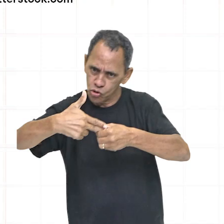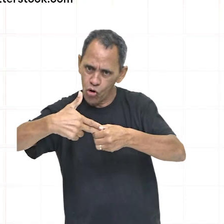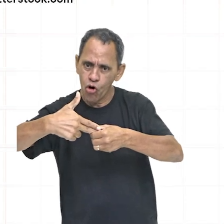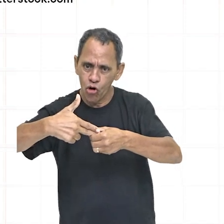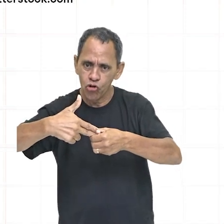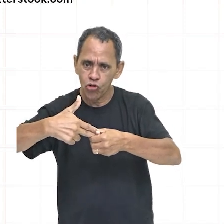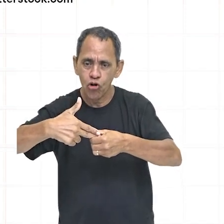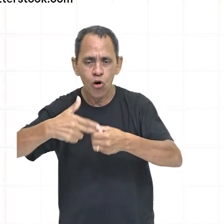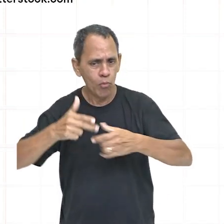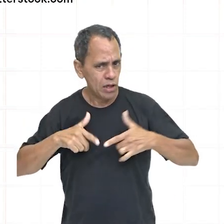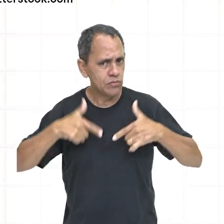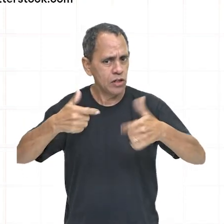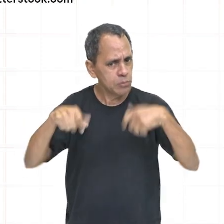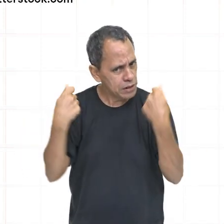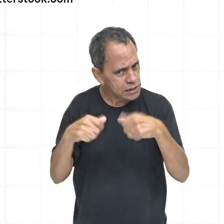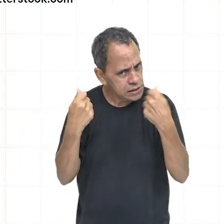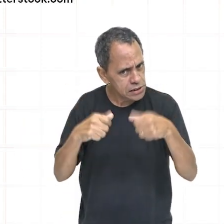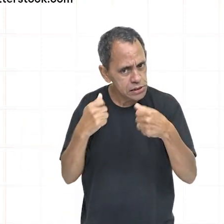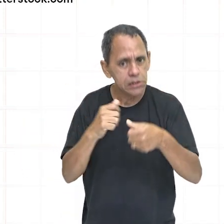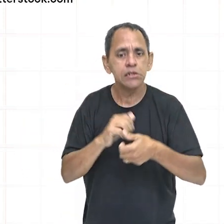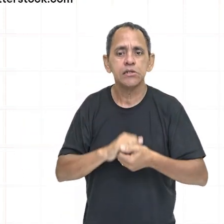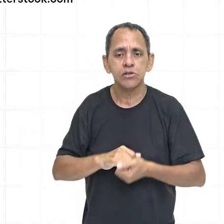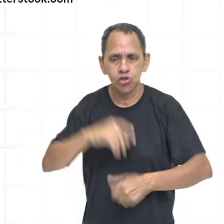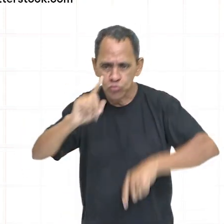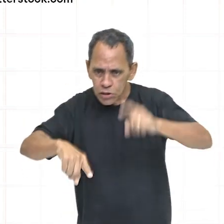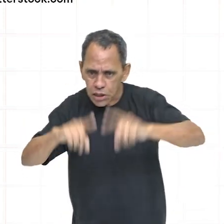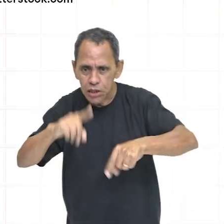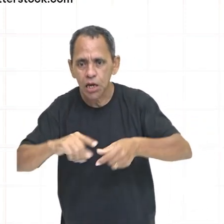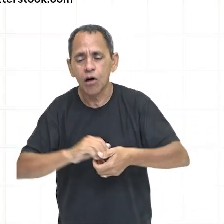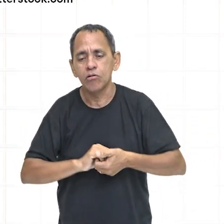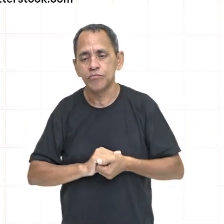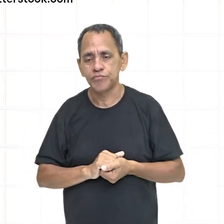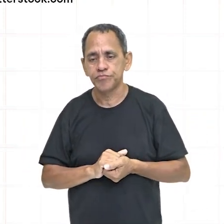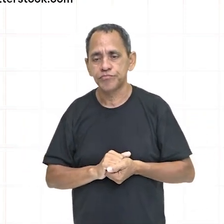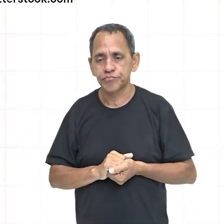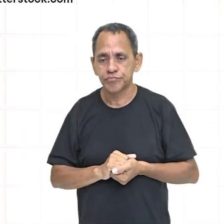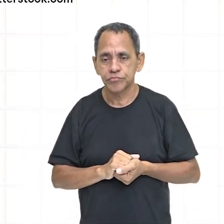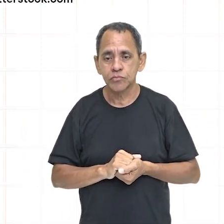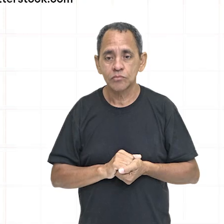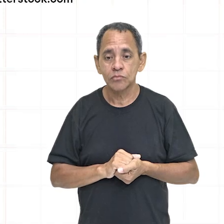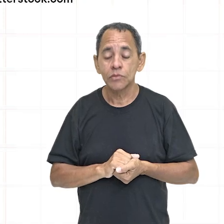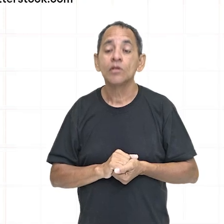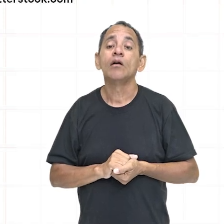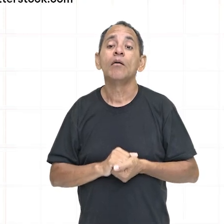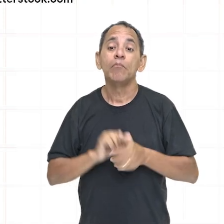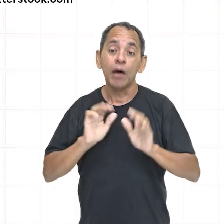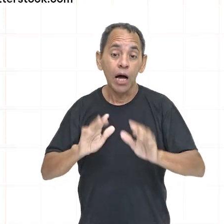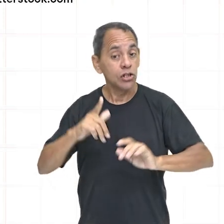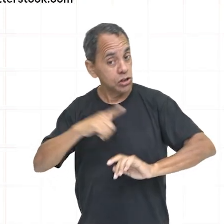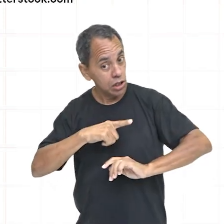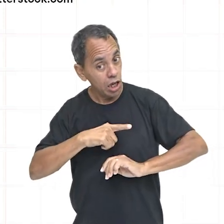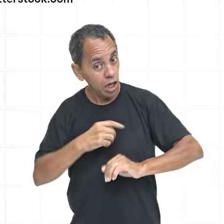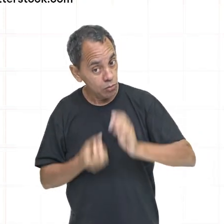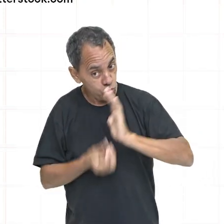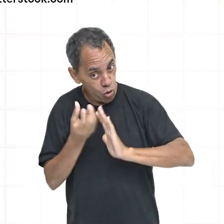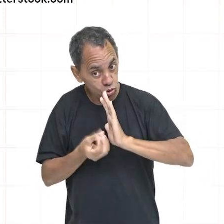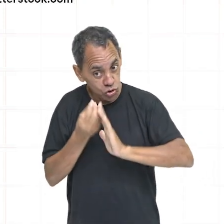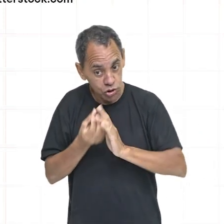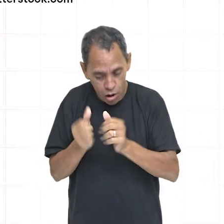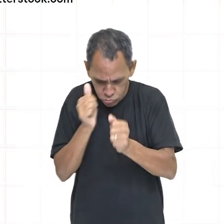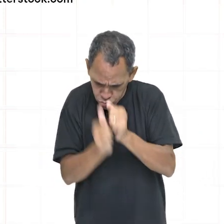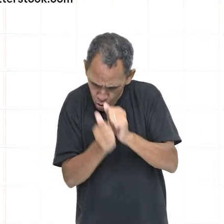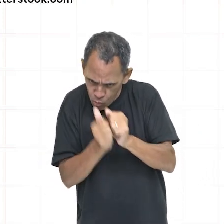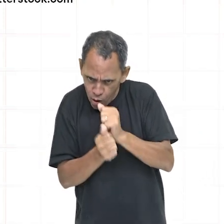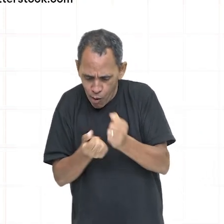que necessitam dessa fonte de energia, mas também há sobrando ali a produção de carvão,